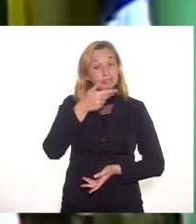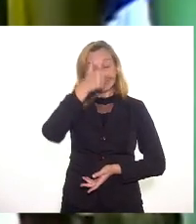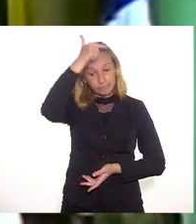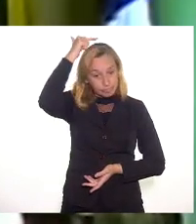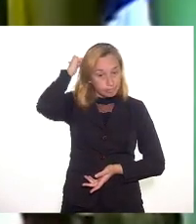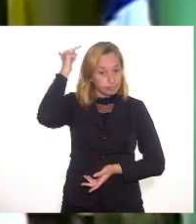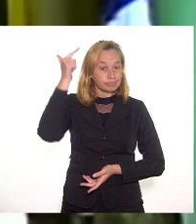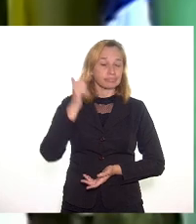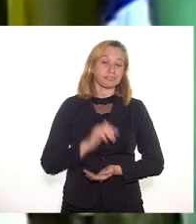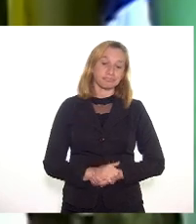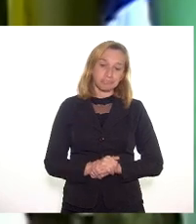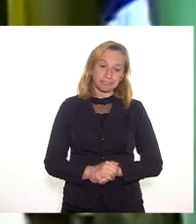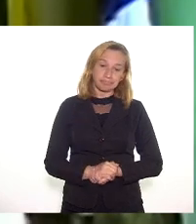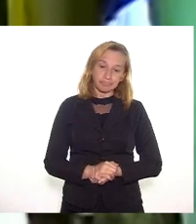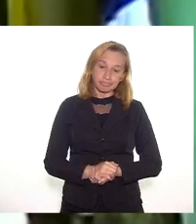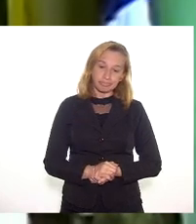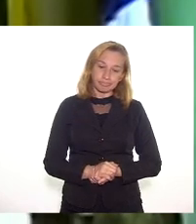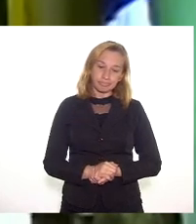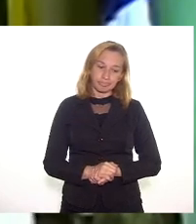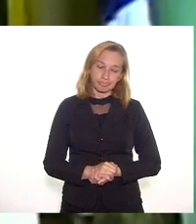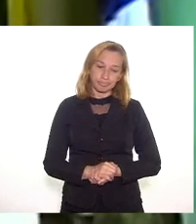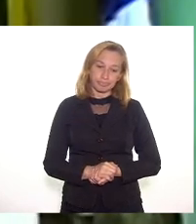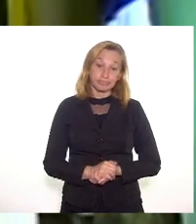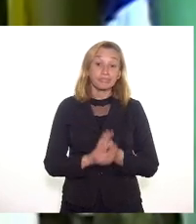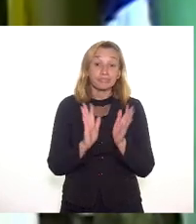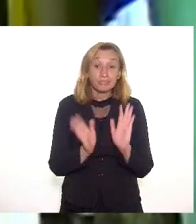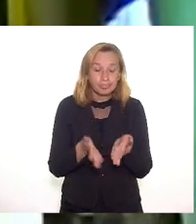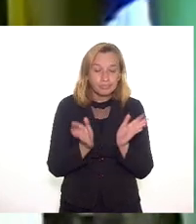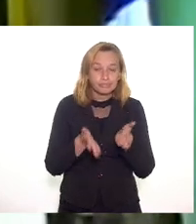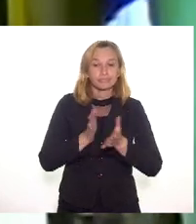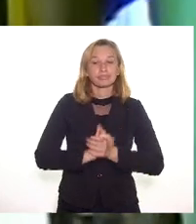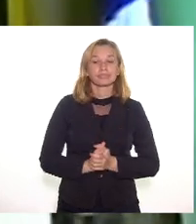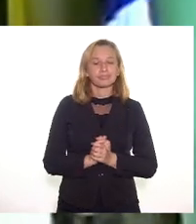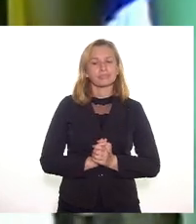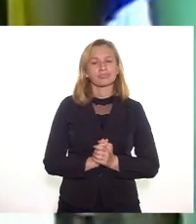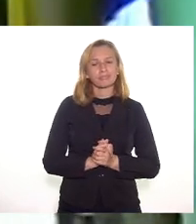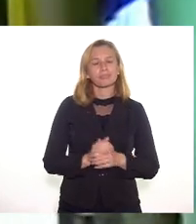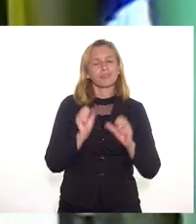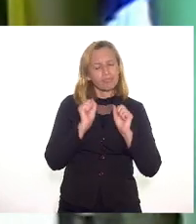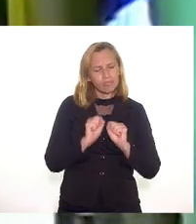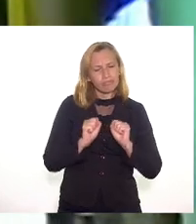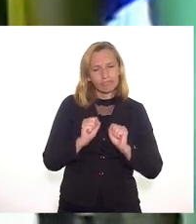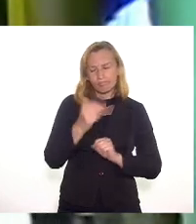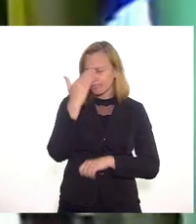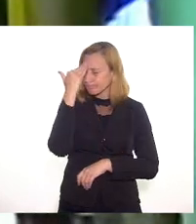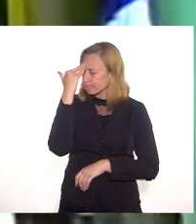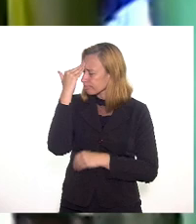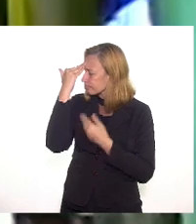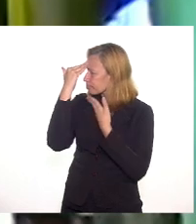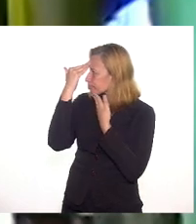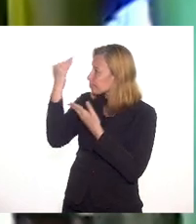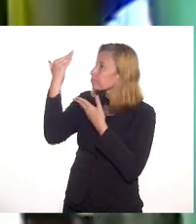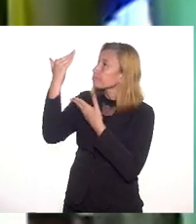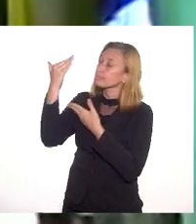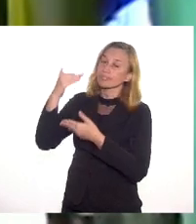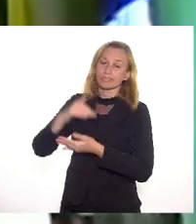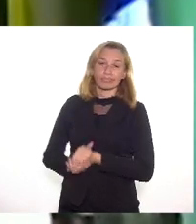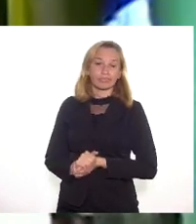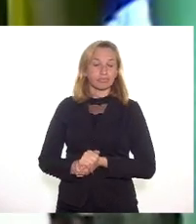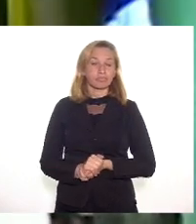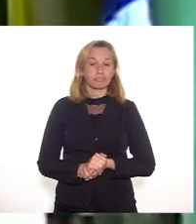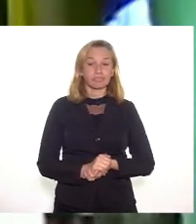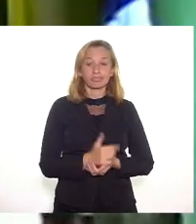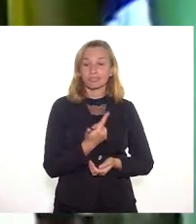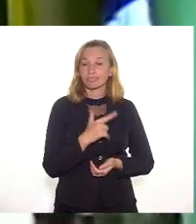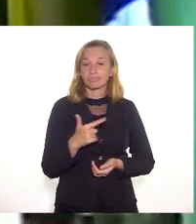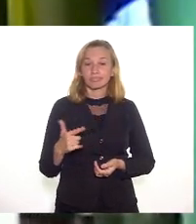Paulo Corrêa da Rocha. ele hoje pode agradecer a Deus, porque ele não tem